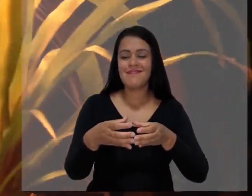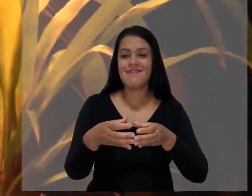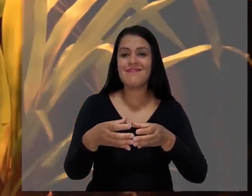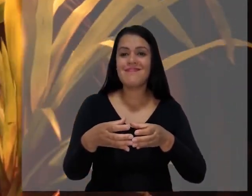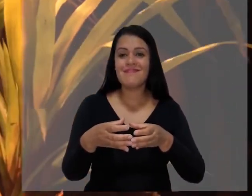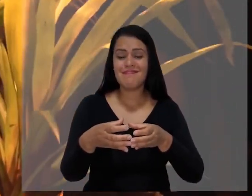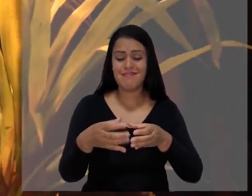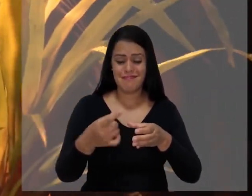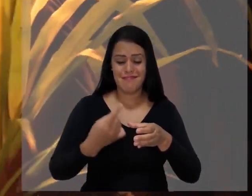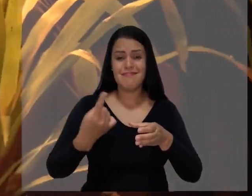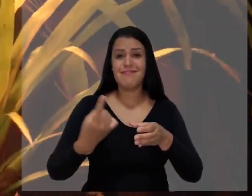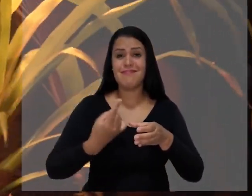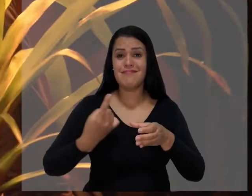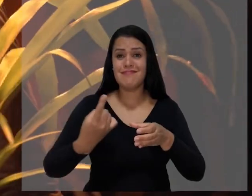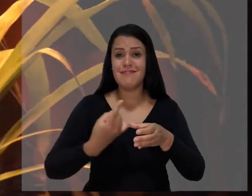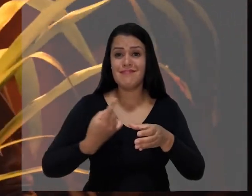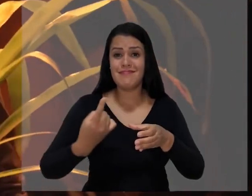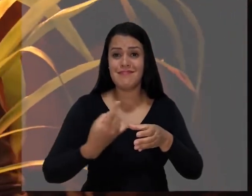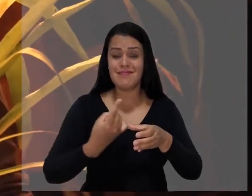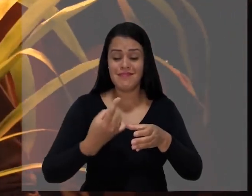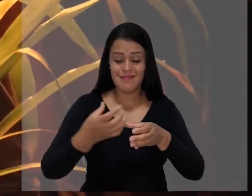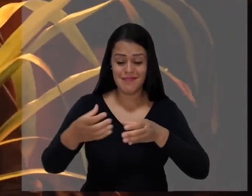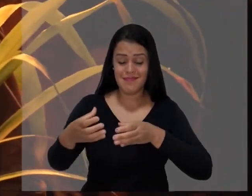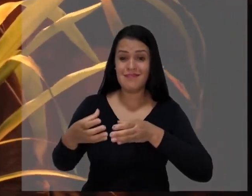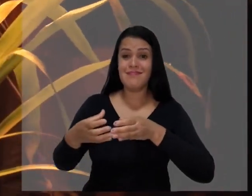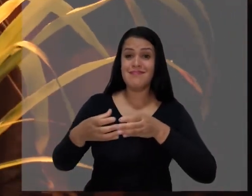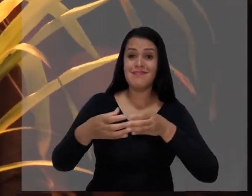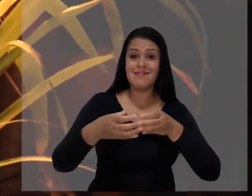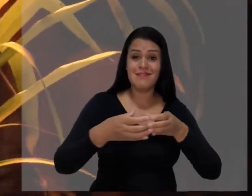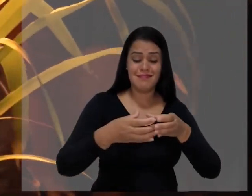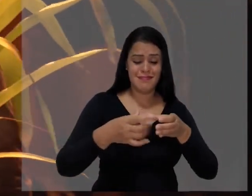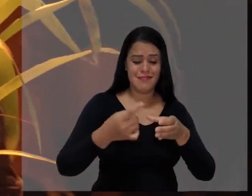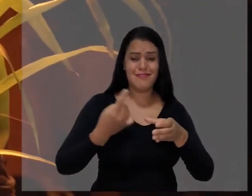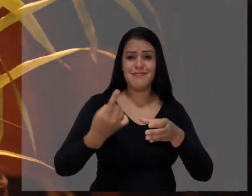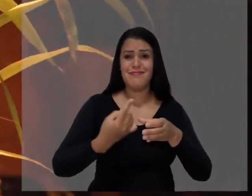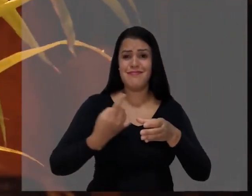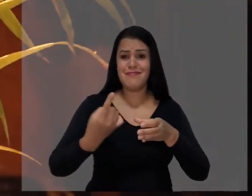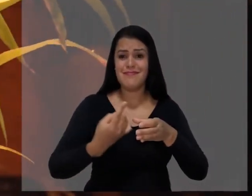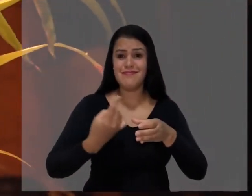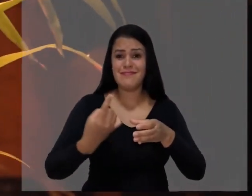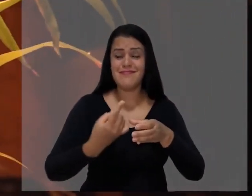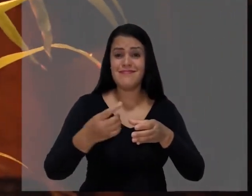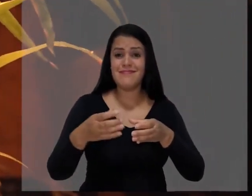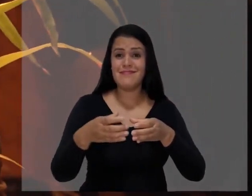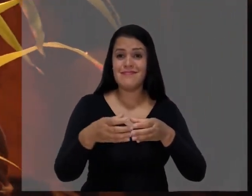Tava sozinha. Eu trouxe ela pra não ficar sozinha.